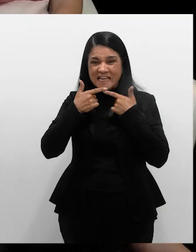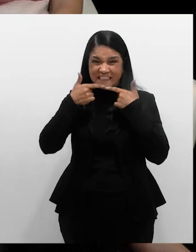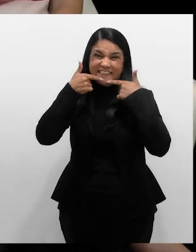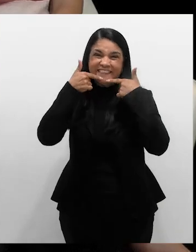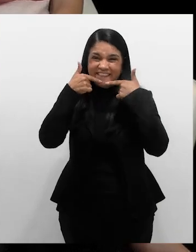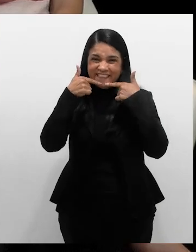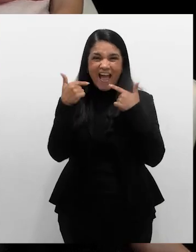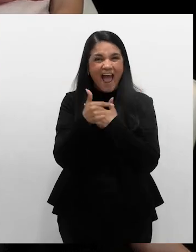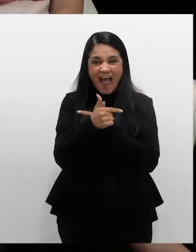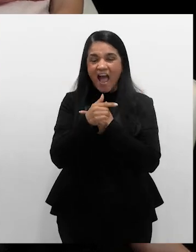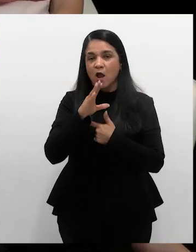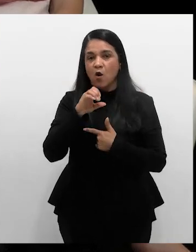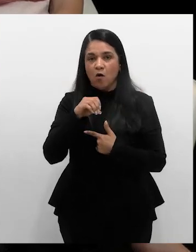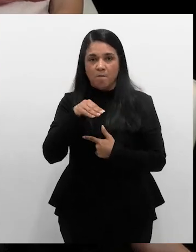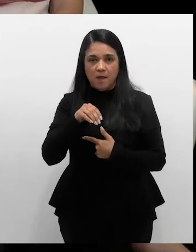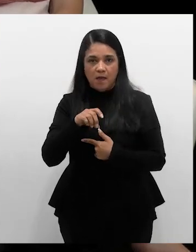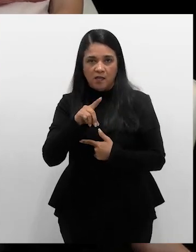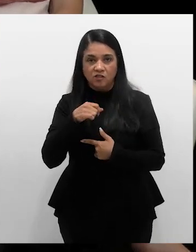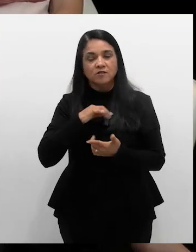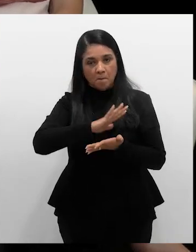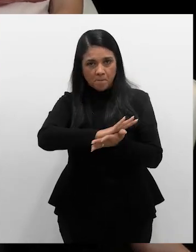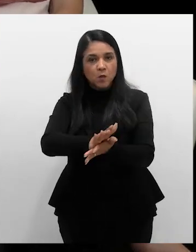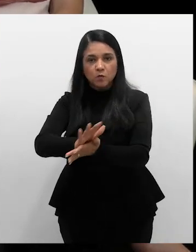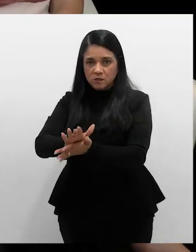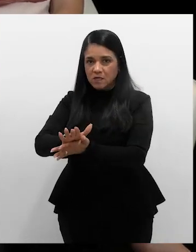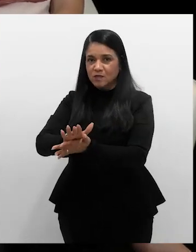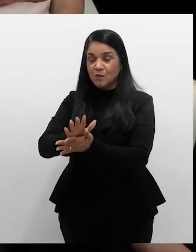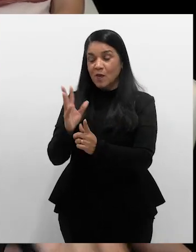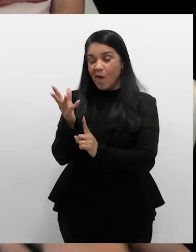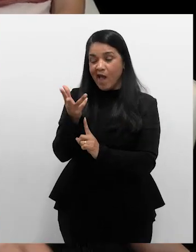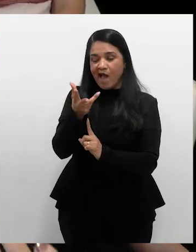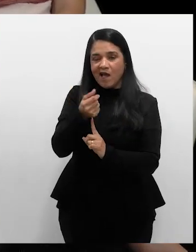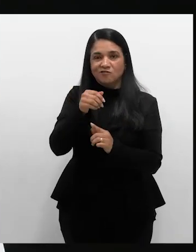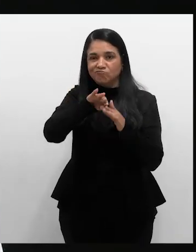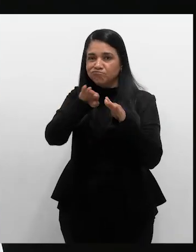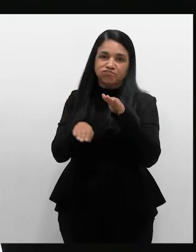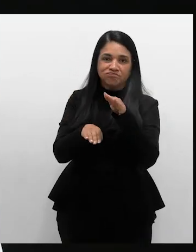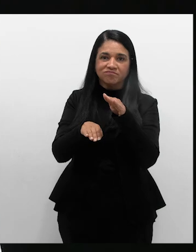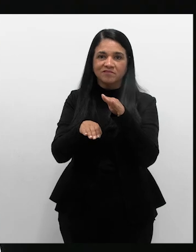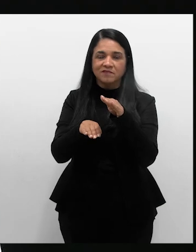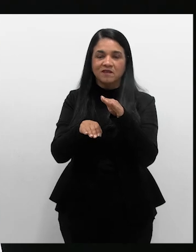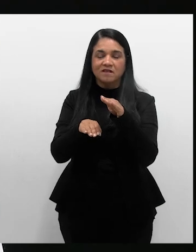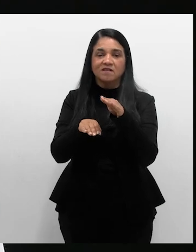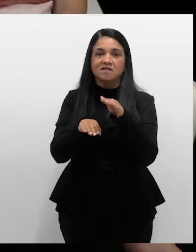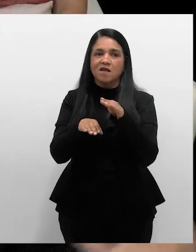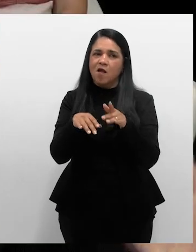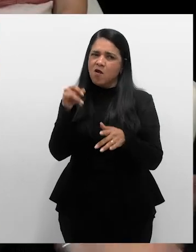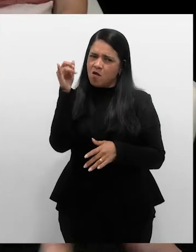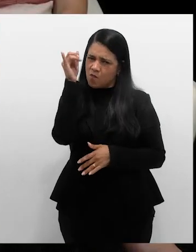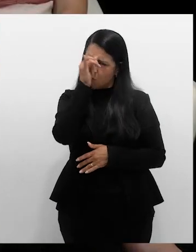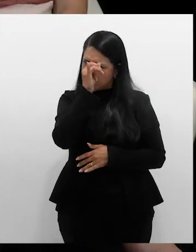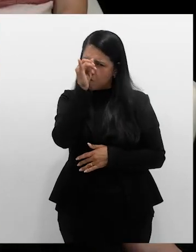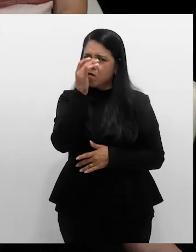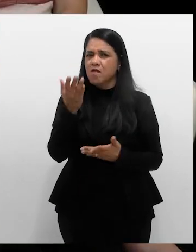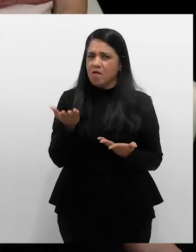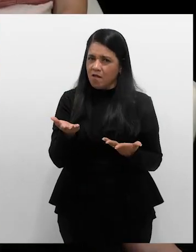da comédia, que a comédia tem muito um preconceito em cima da comédia. De ser uma arte menor. De ser uma arte menor. Que é uma grande bobagem. Uma grande